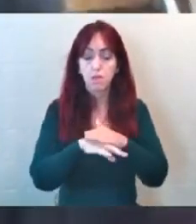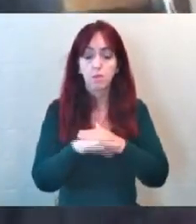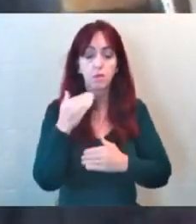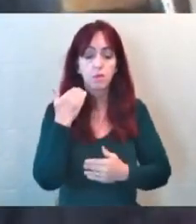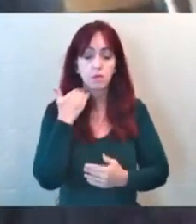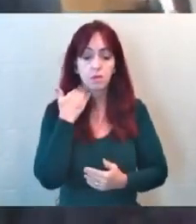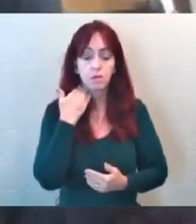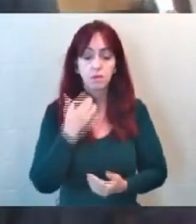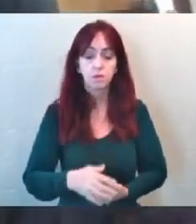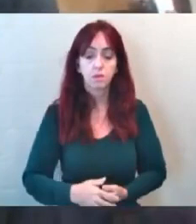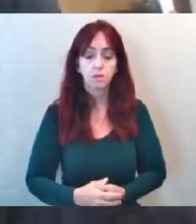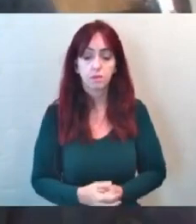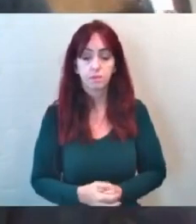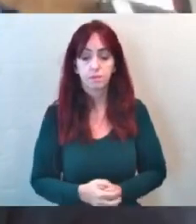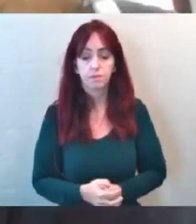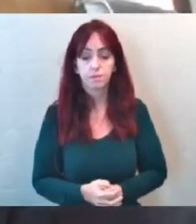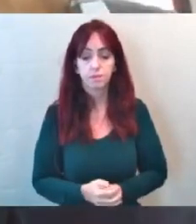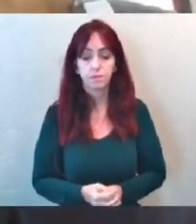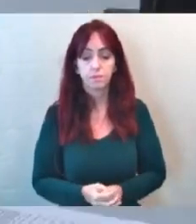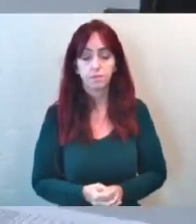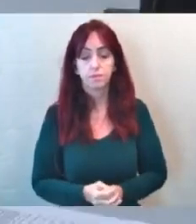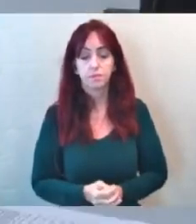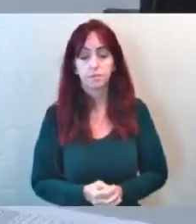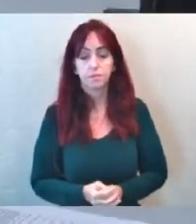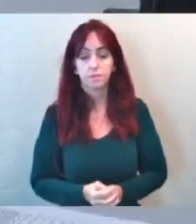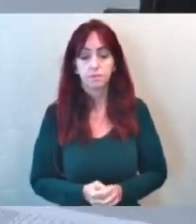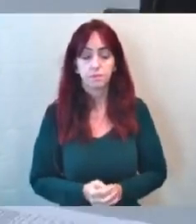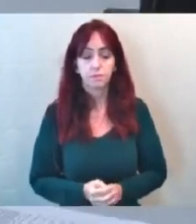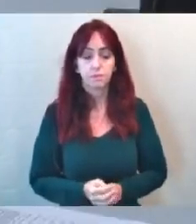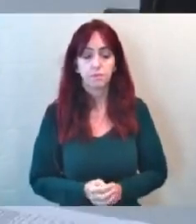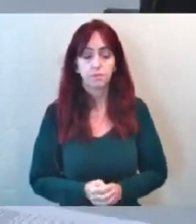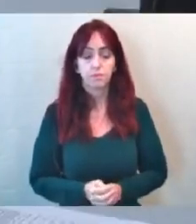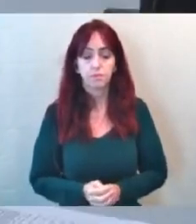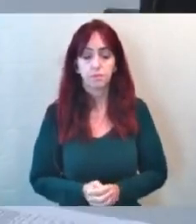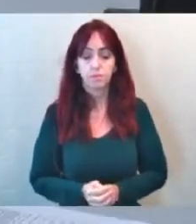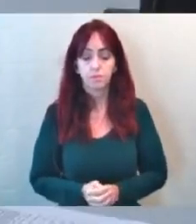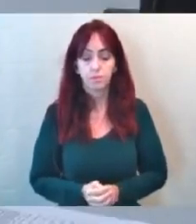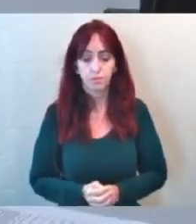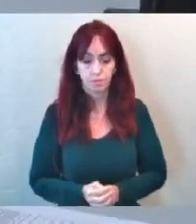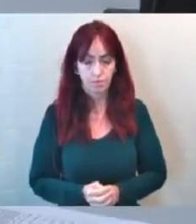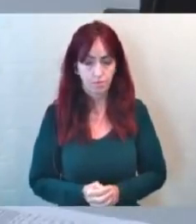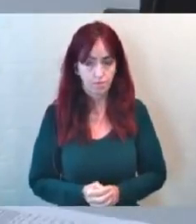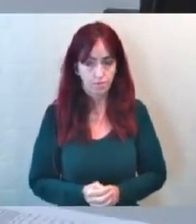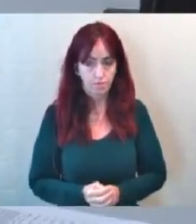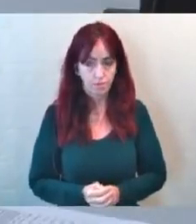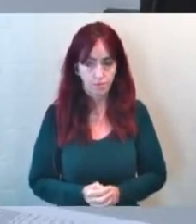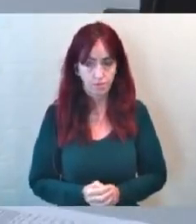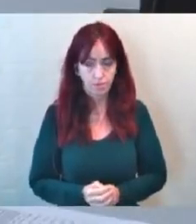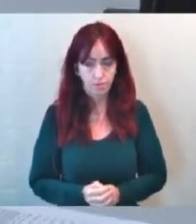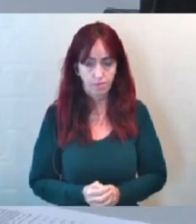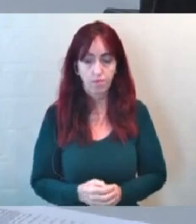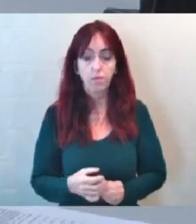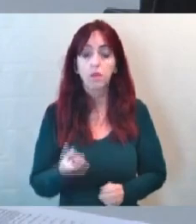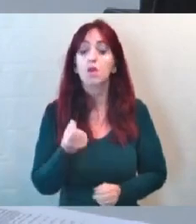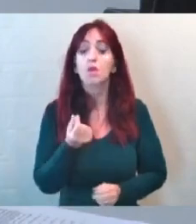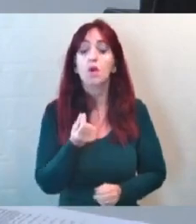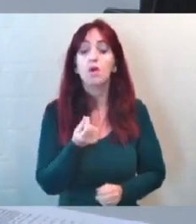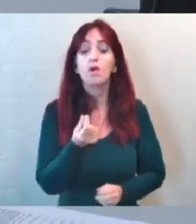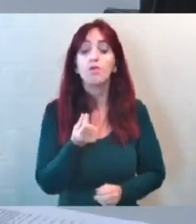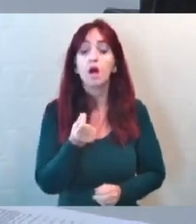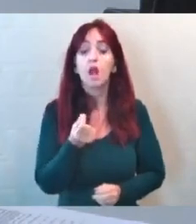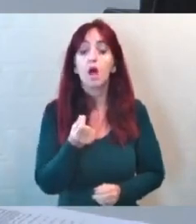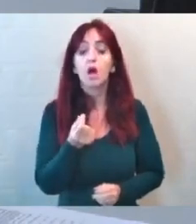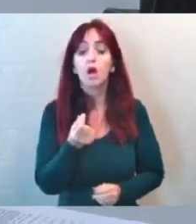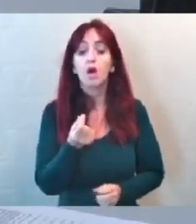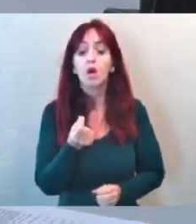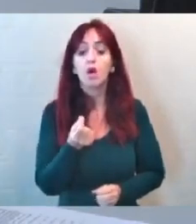Perdão, vereadora, eu não consegui. Como que ficou determinado qual o valor que seria devolvido? Do valor